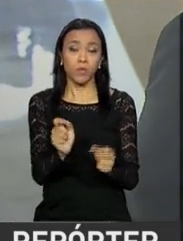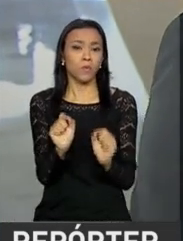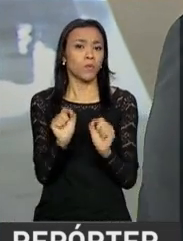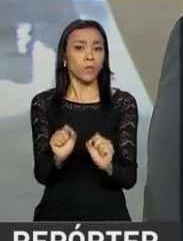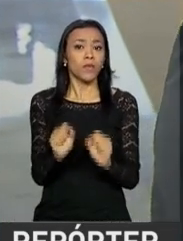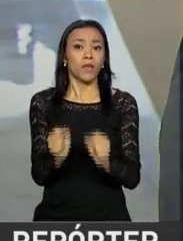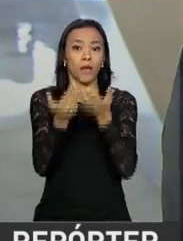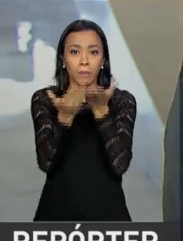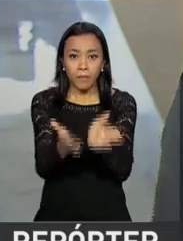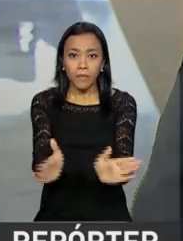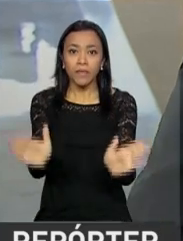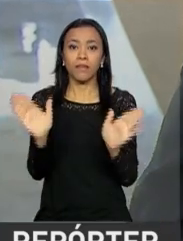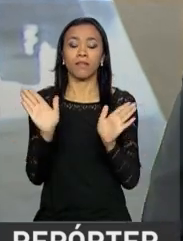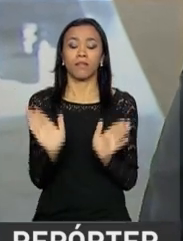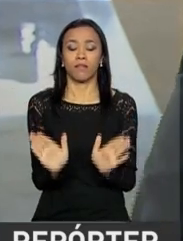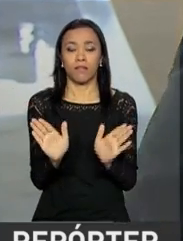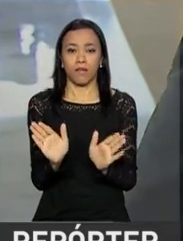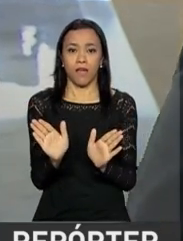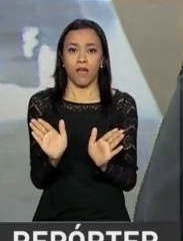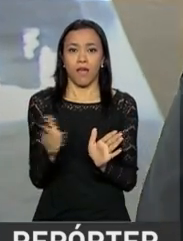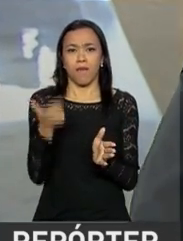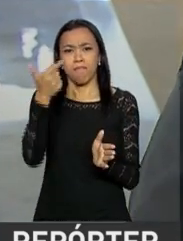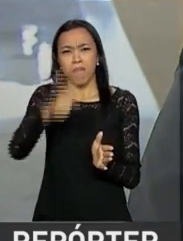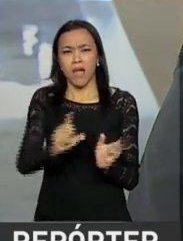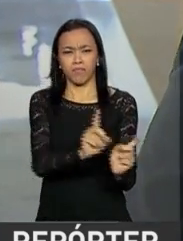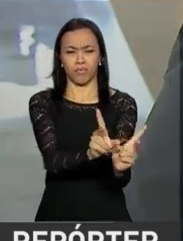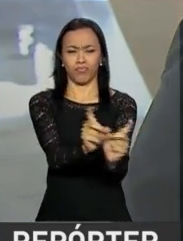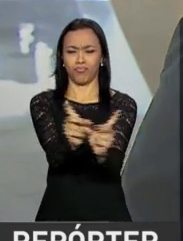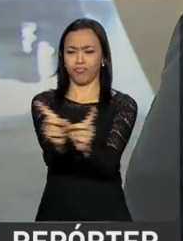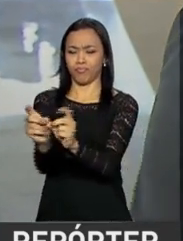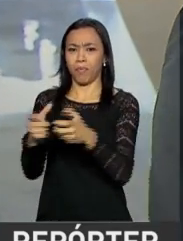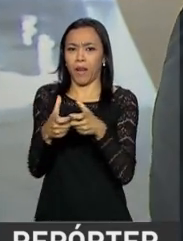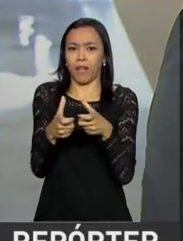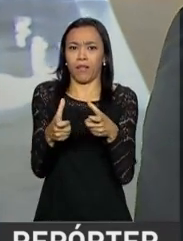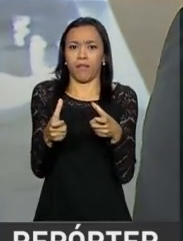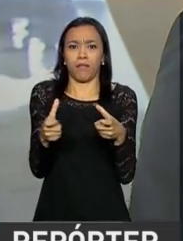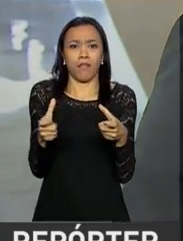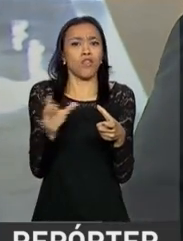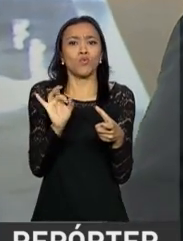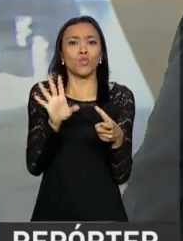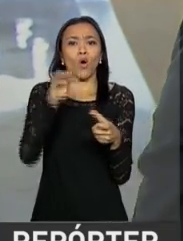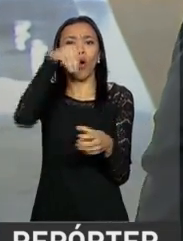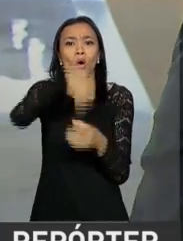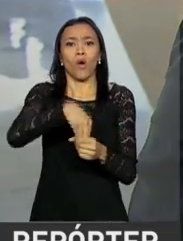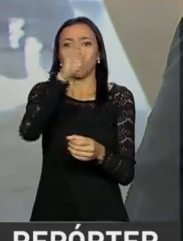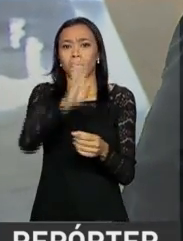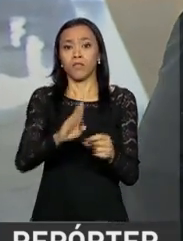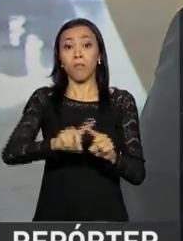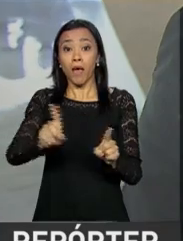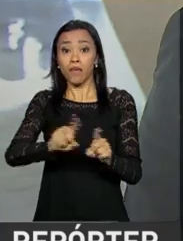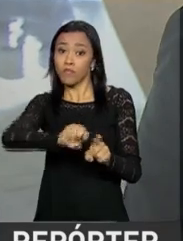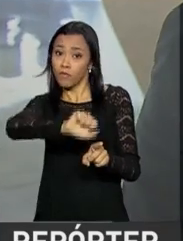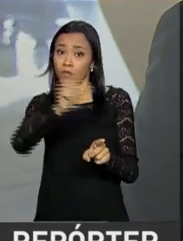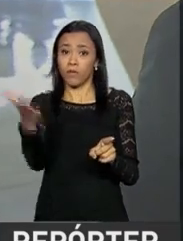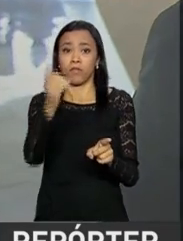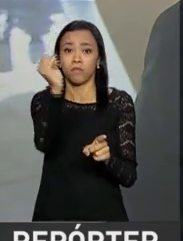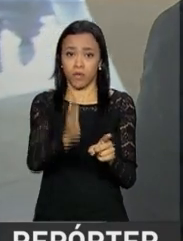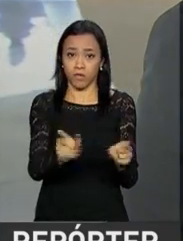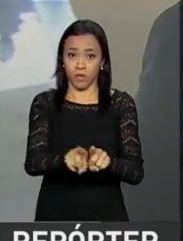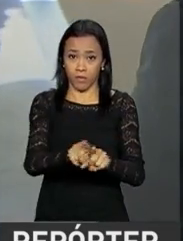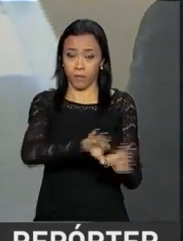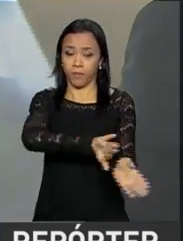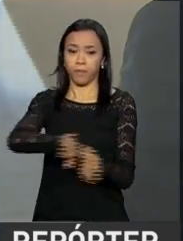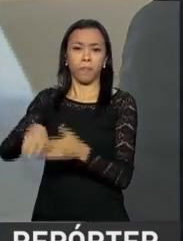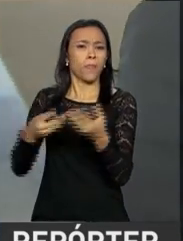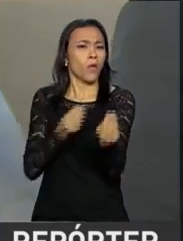ampliar a nossa oferta, a nossa venda de produtos lácteos, não só no mercado interno, mas também no mercado internacional. E de que maneira